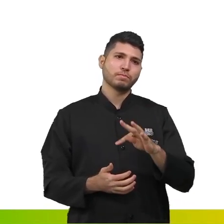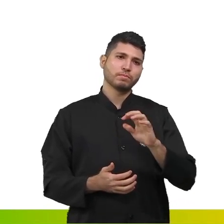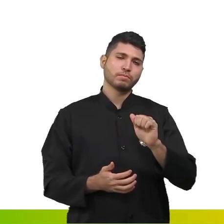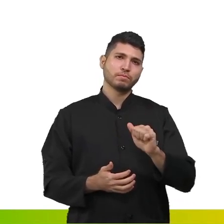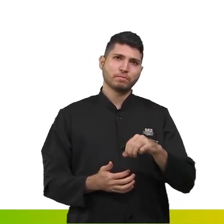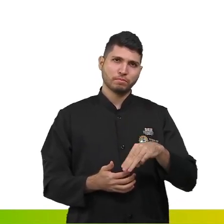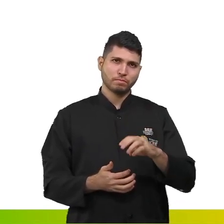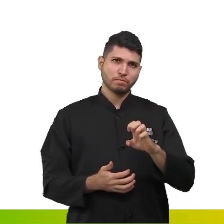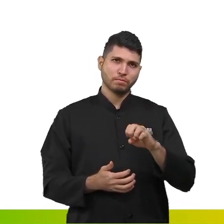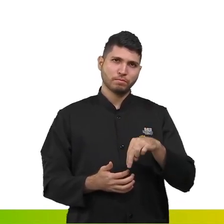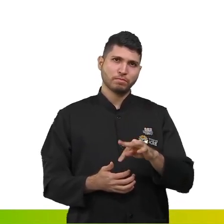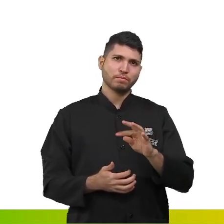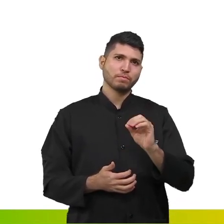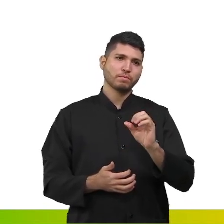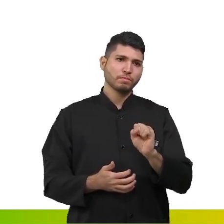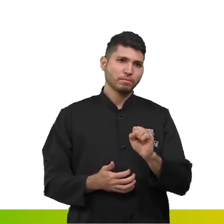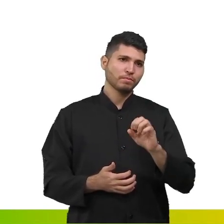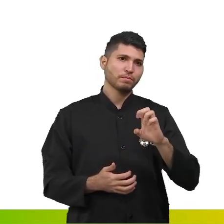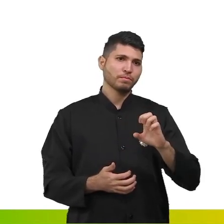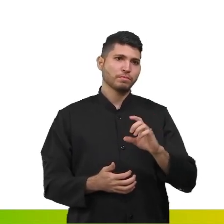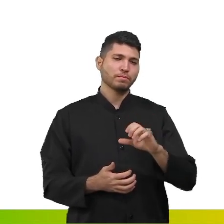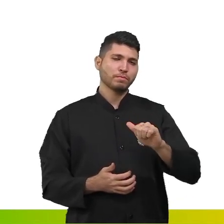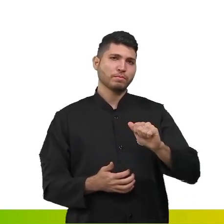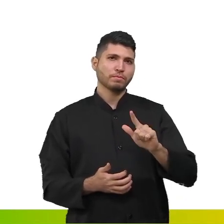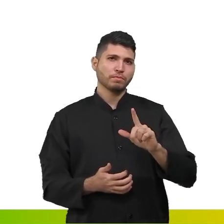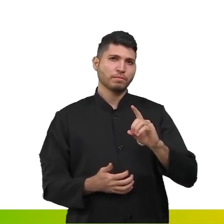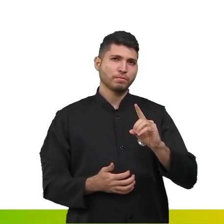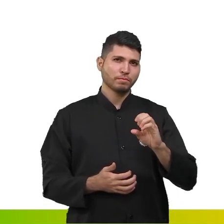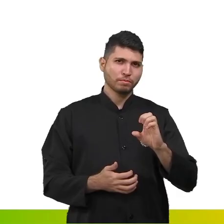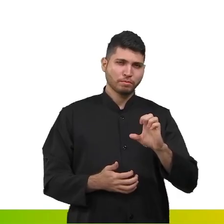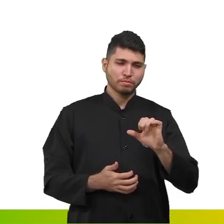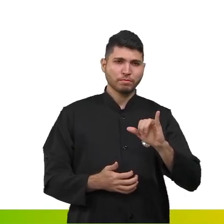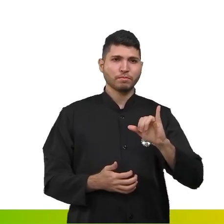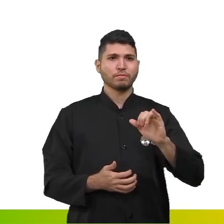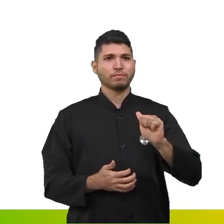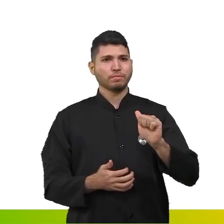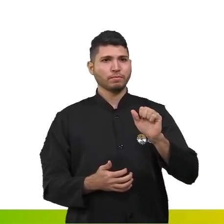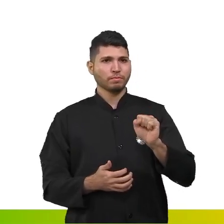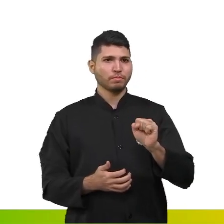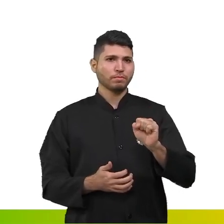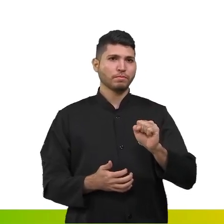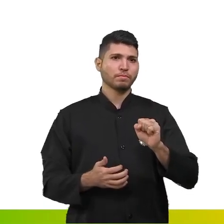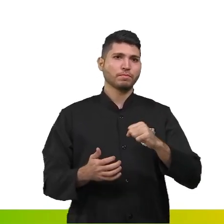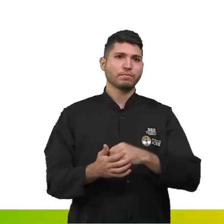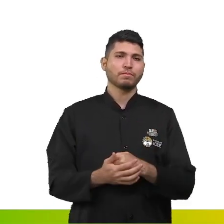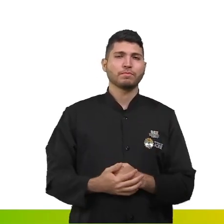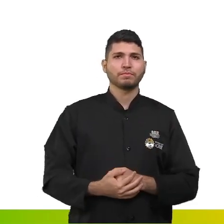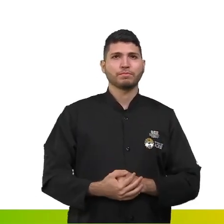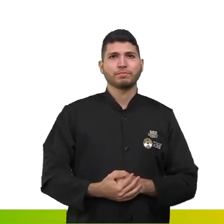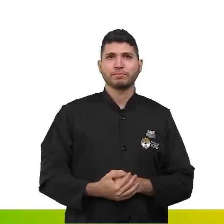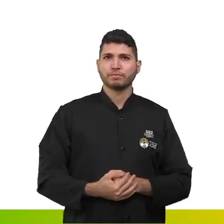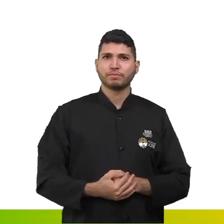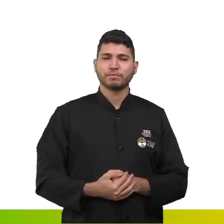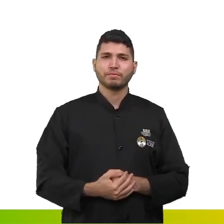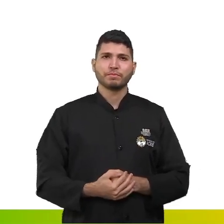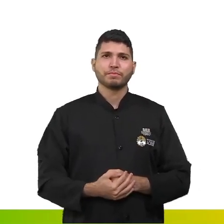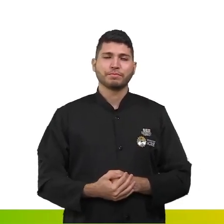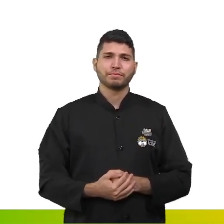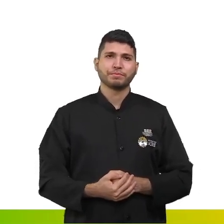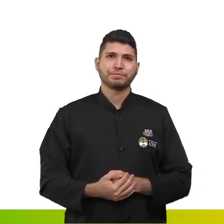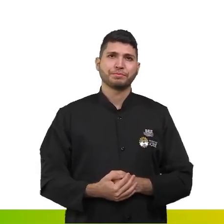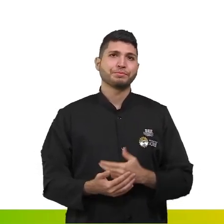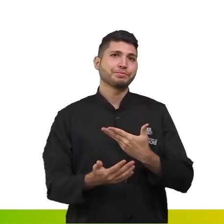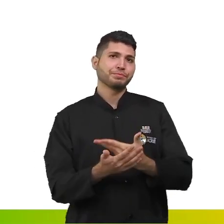açúcar. Letra E, aldeias missionárias organizadas por padres jesuítas. Depois